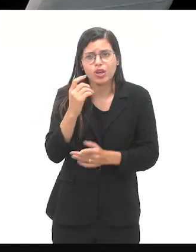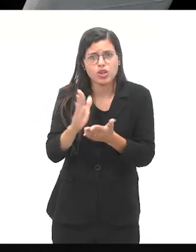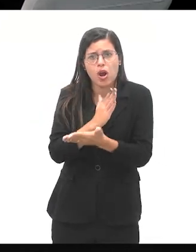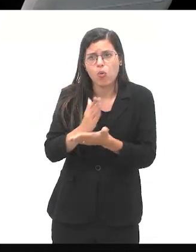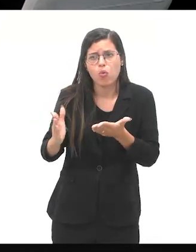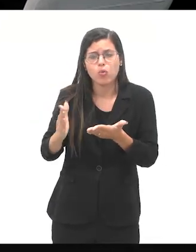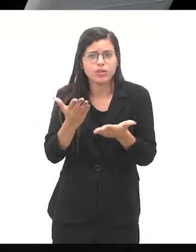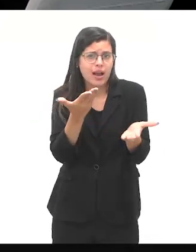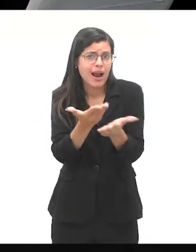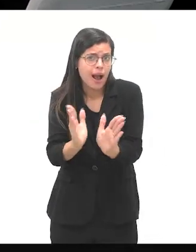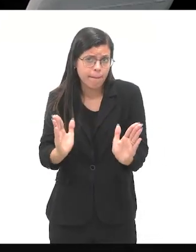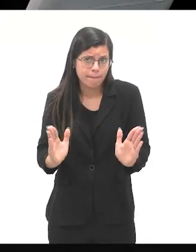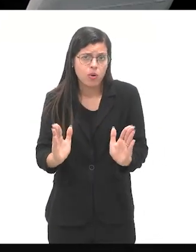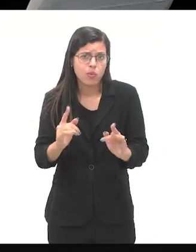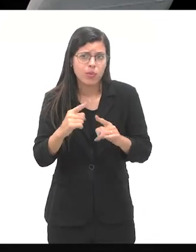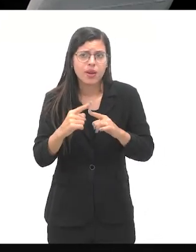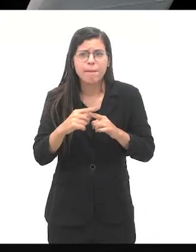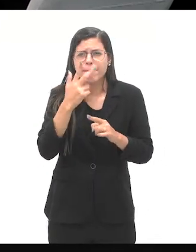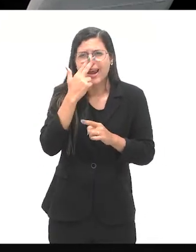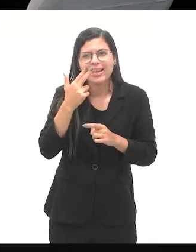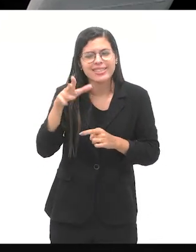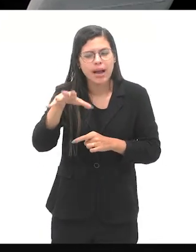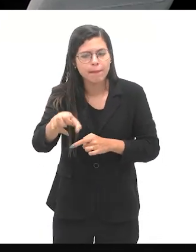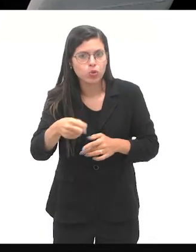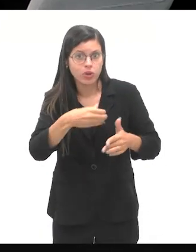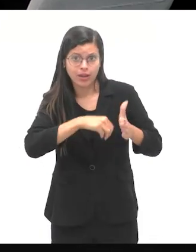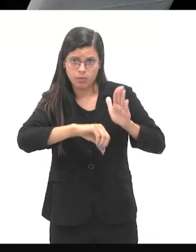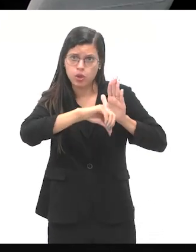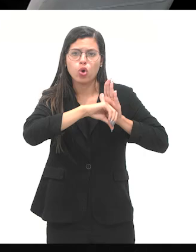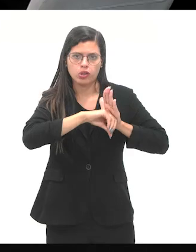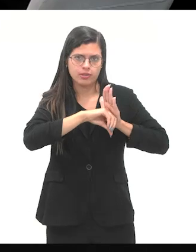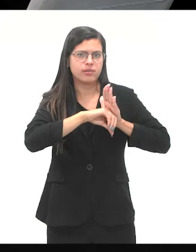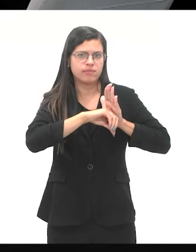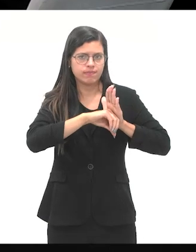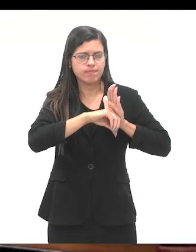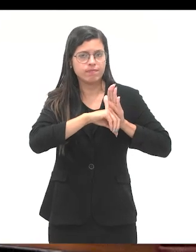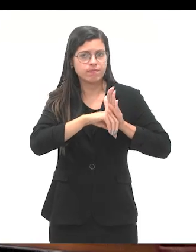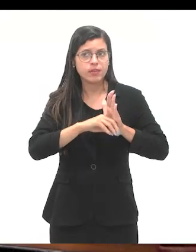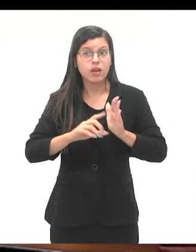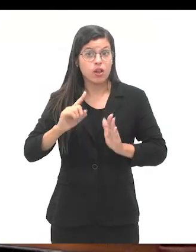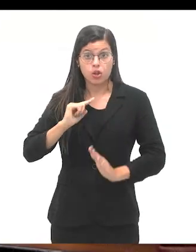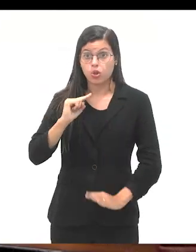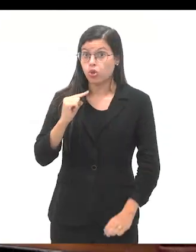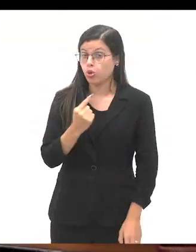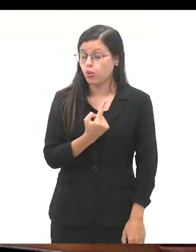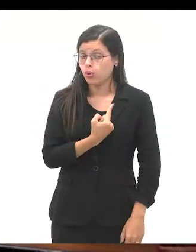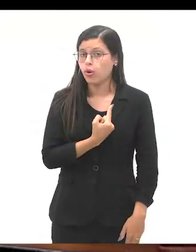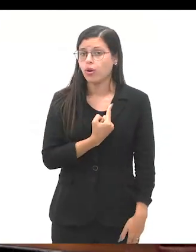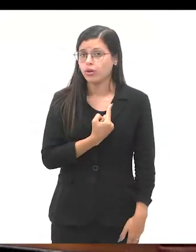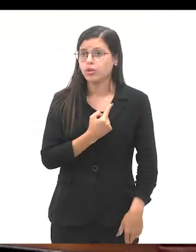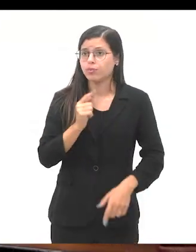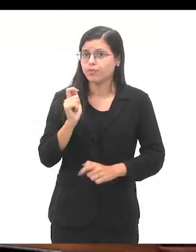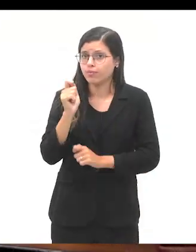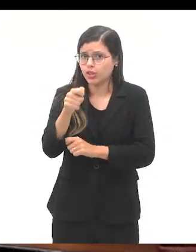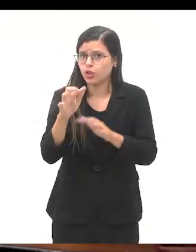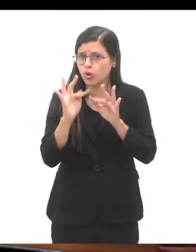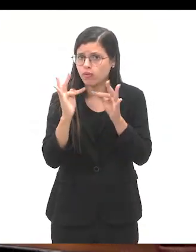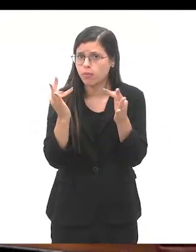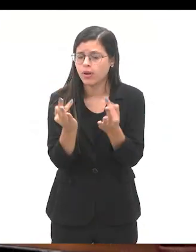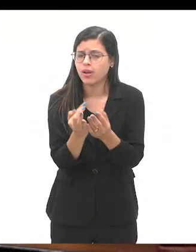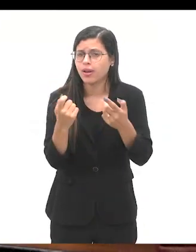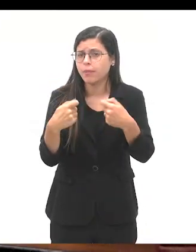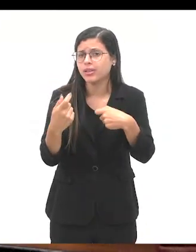conta da captura, que é muito criminosa, digamos assim, né? E aí, para a gente que precisa